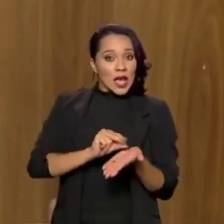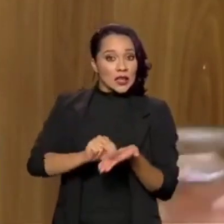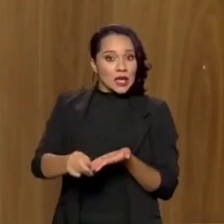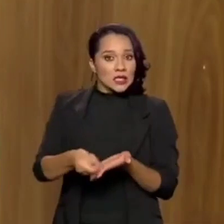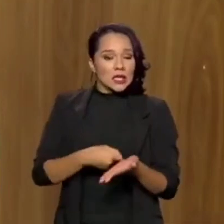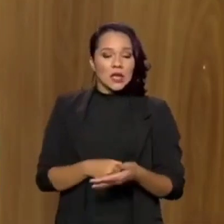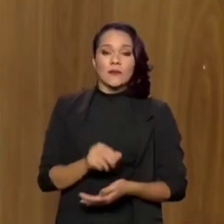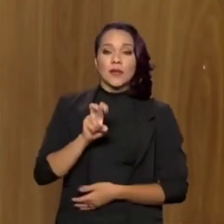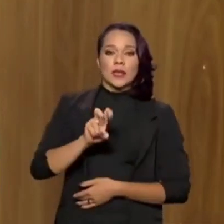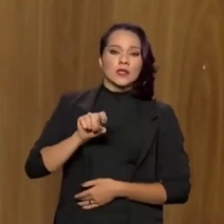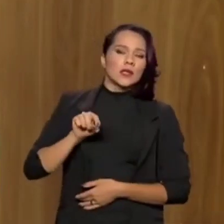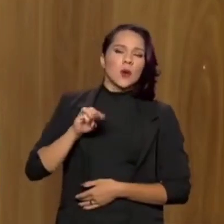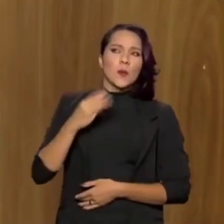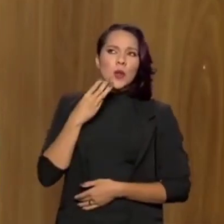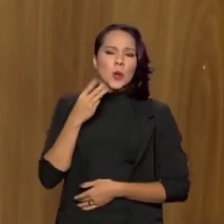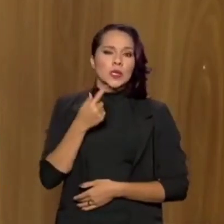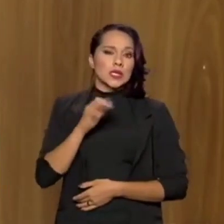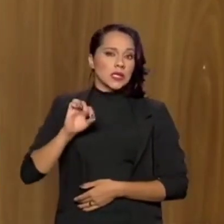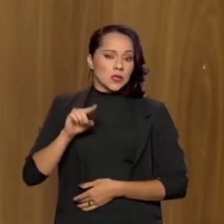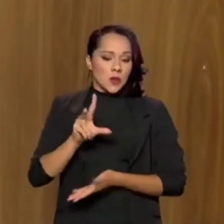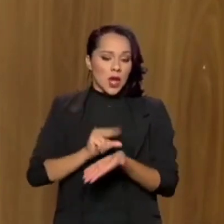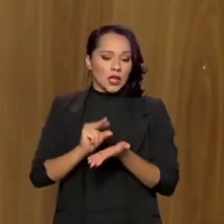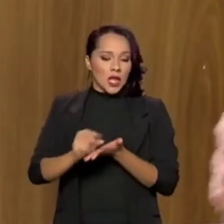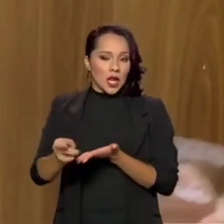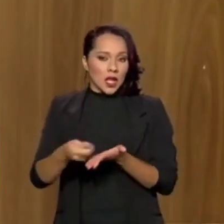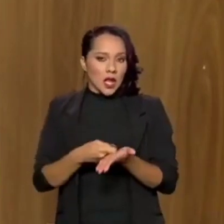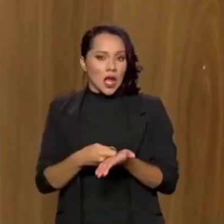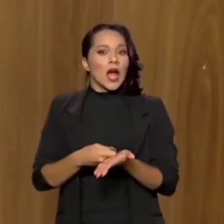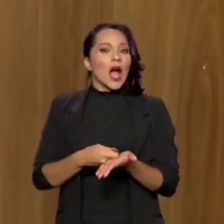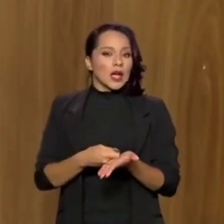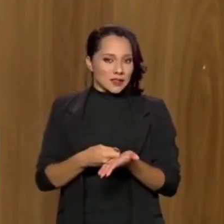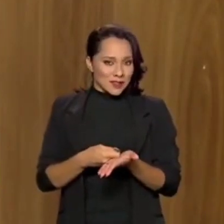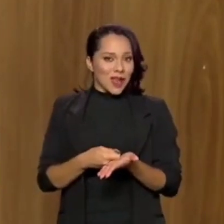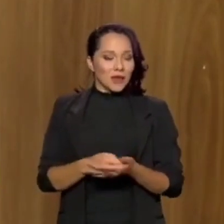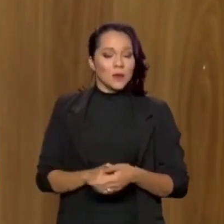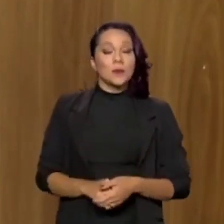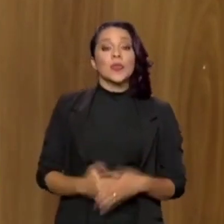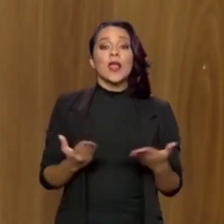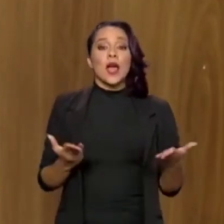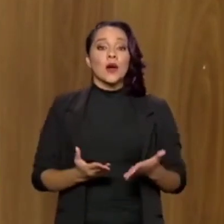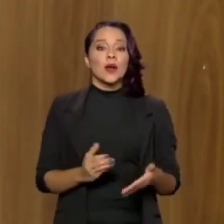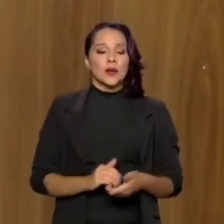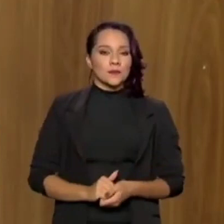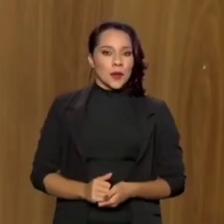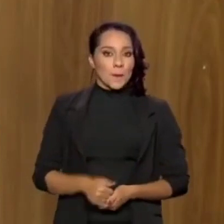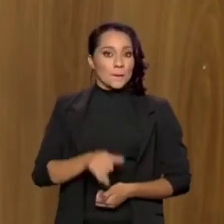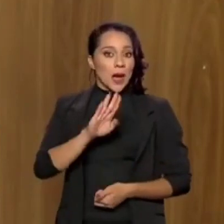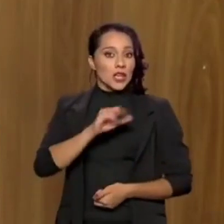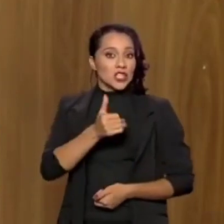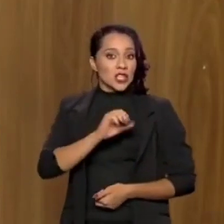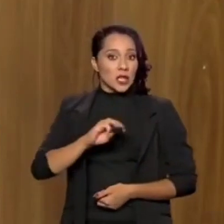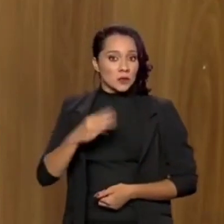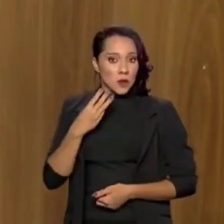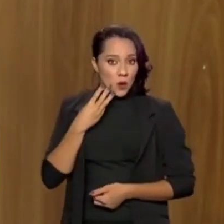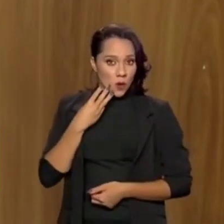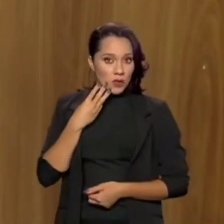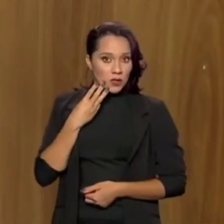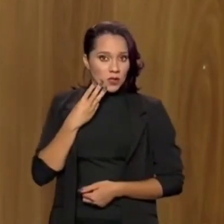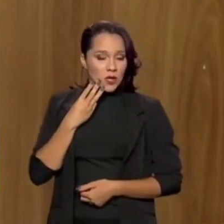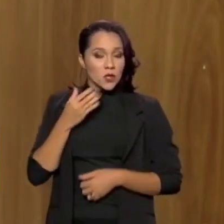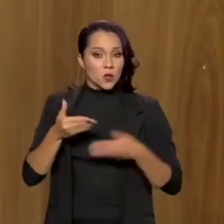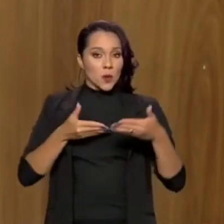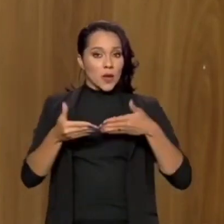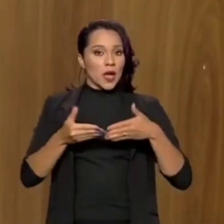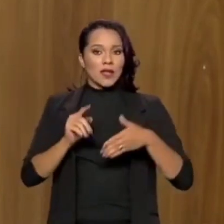e 700 mil de carteira assinada. Regime CLT. Agora, mais de 10 milhões do